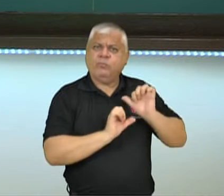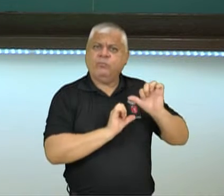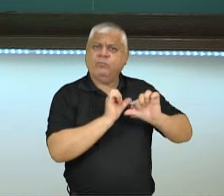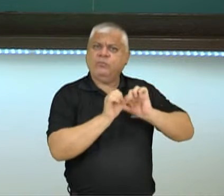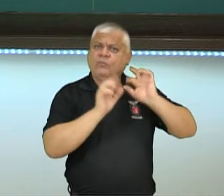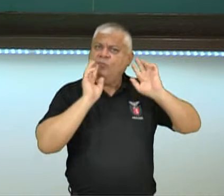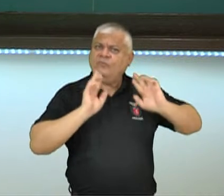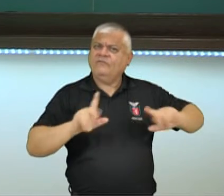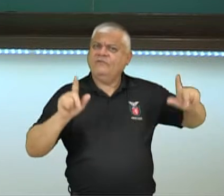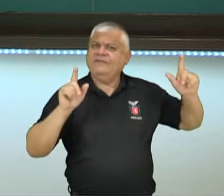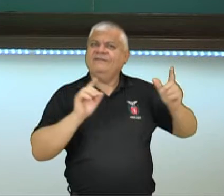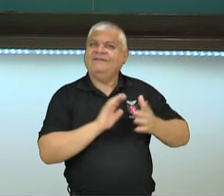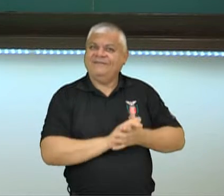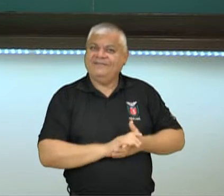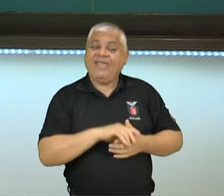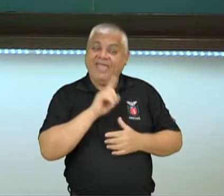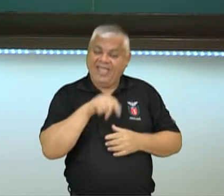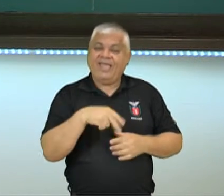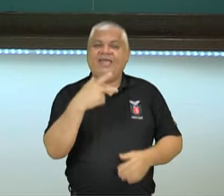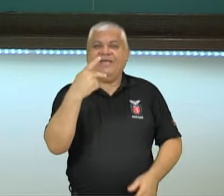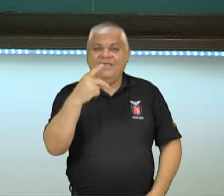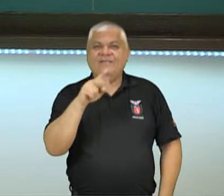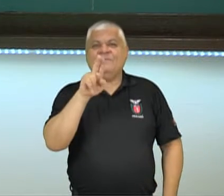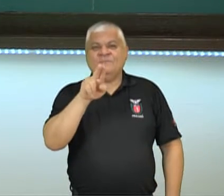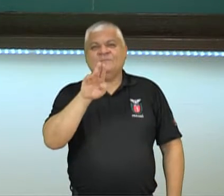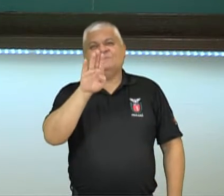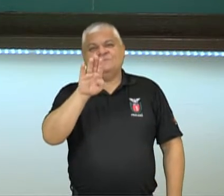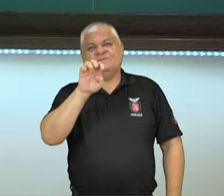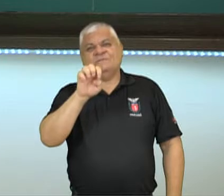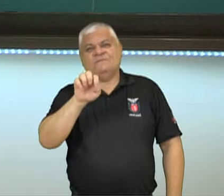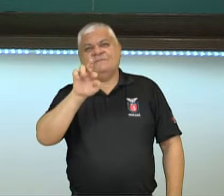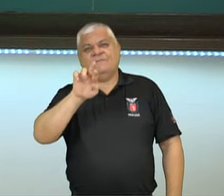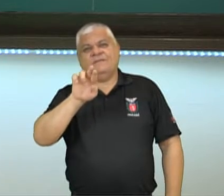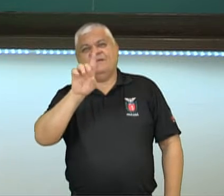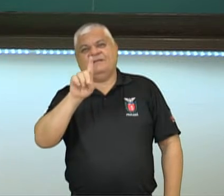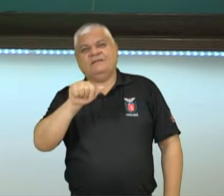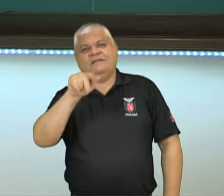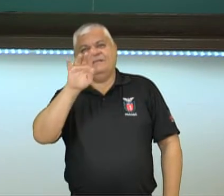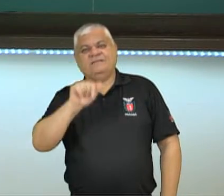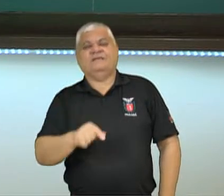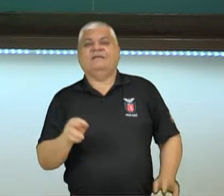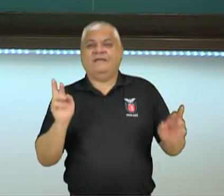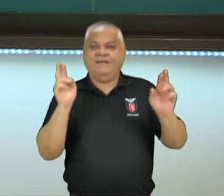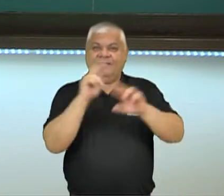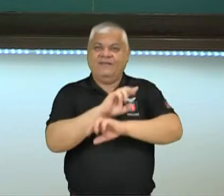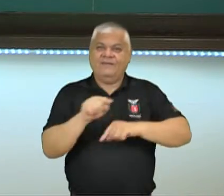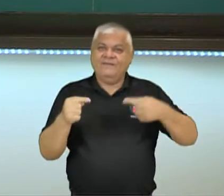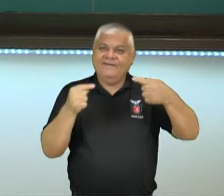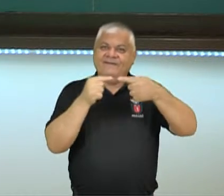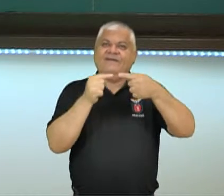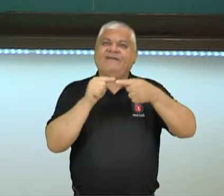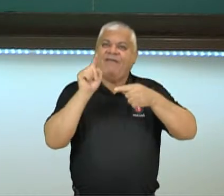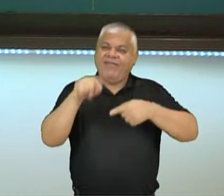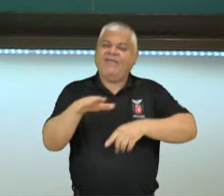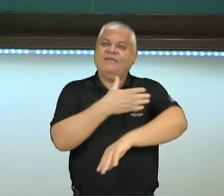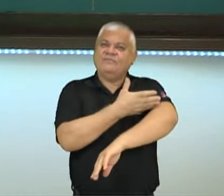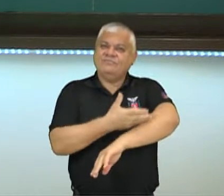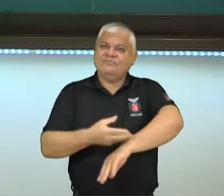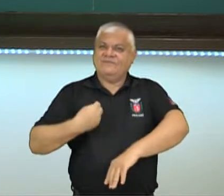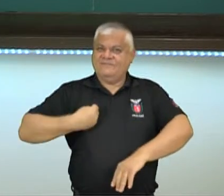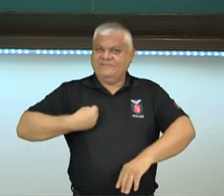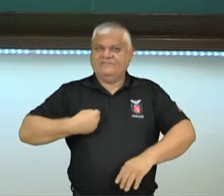na puberdade. Então é uma puberdade precoce e isso tem relação principalmente com os nossos hábitos de